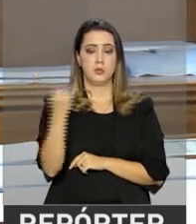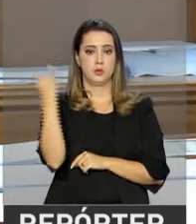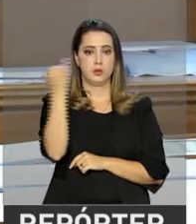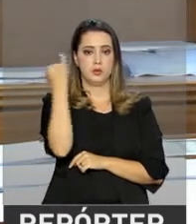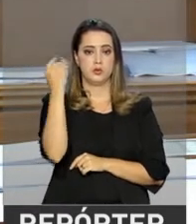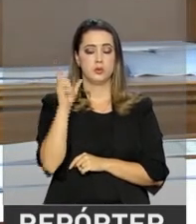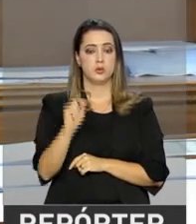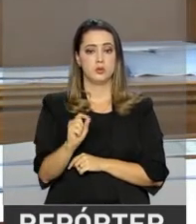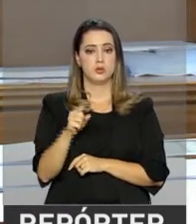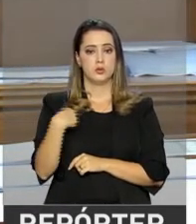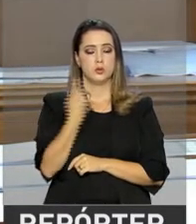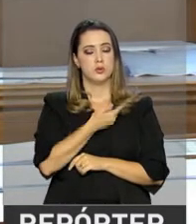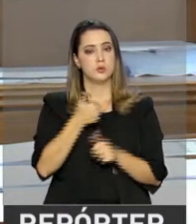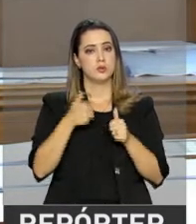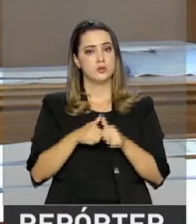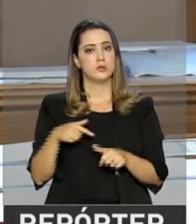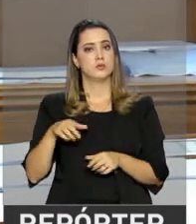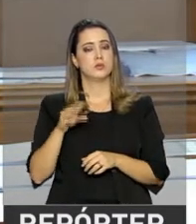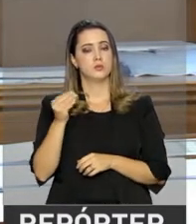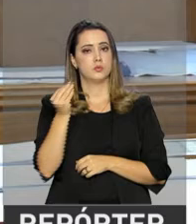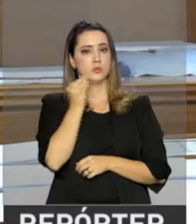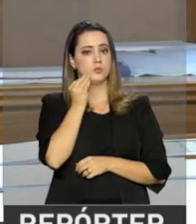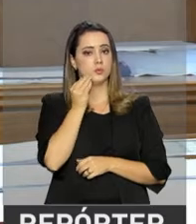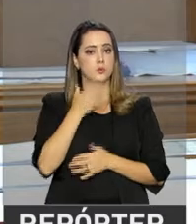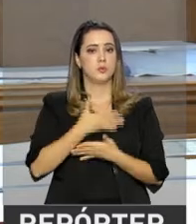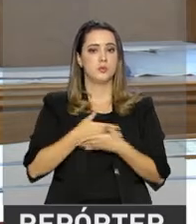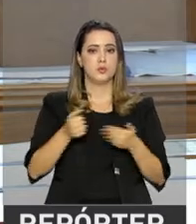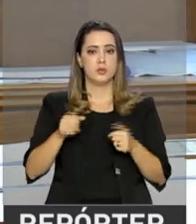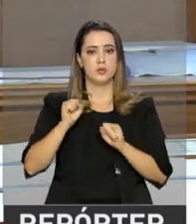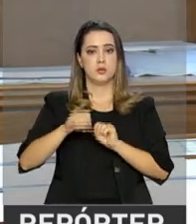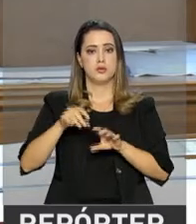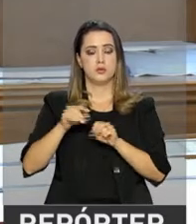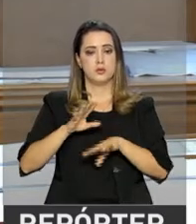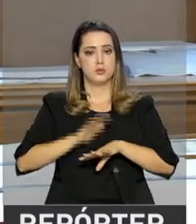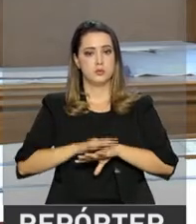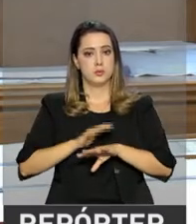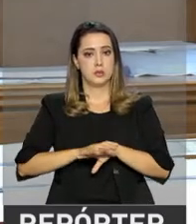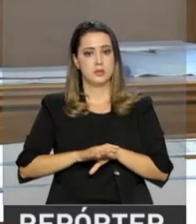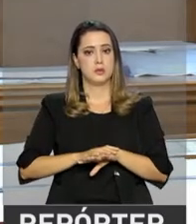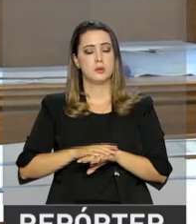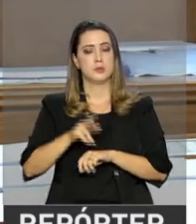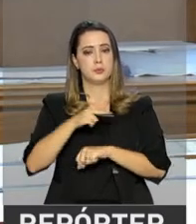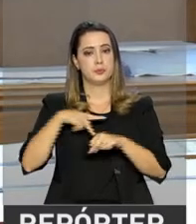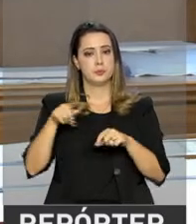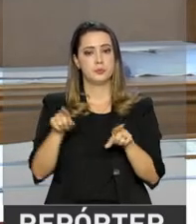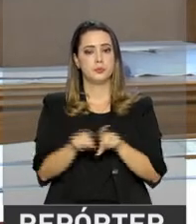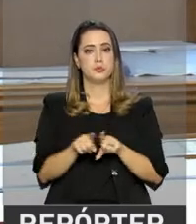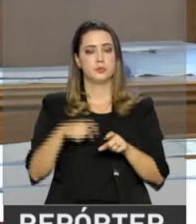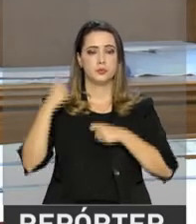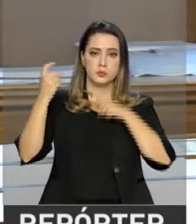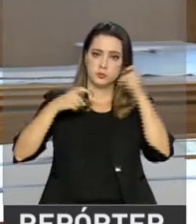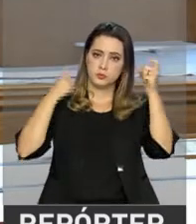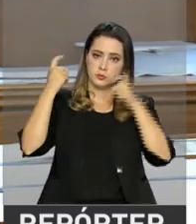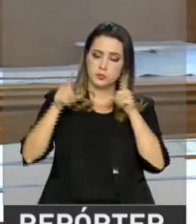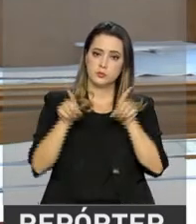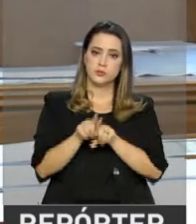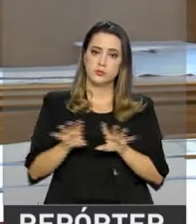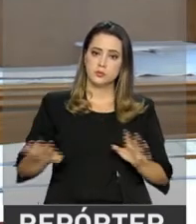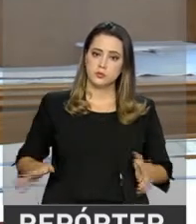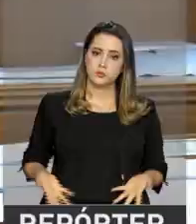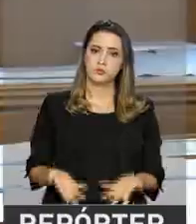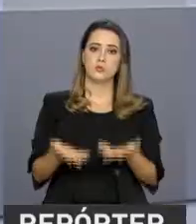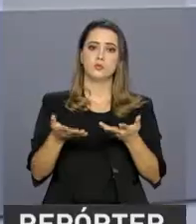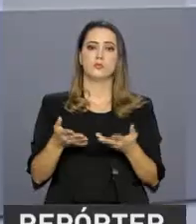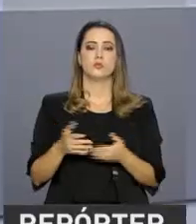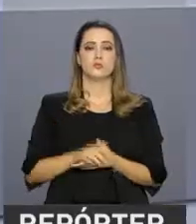é nós estamos tentando melhorar a qualidade do ensino de matemática no país e tem também uma preocupação em produzir material